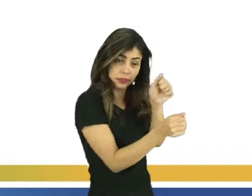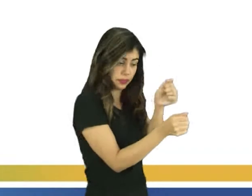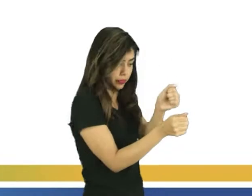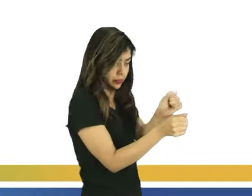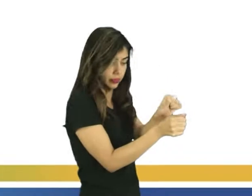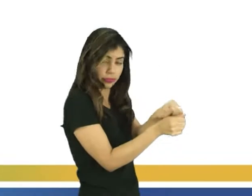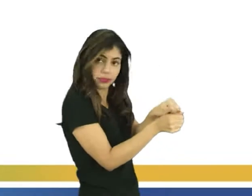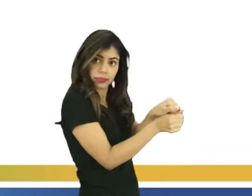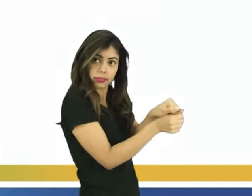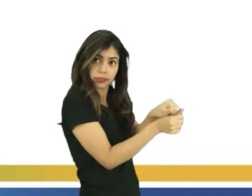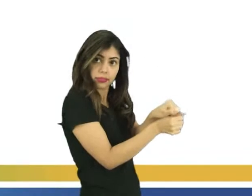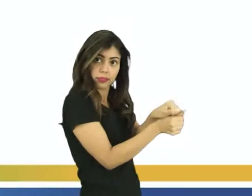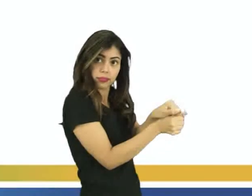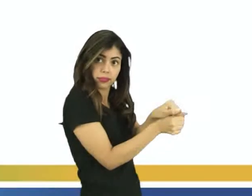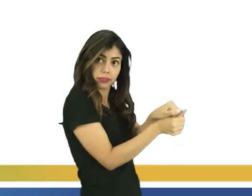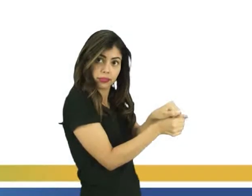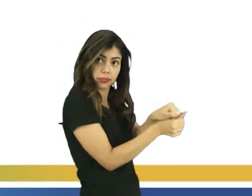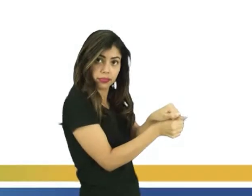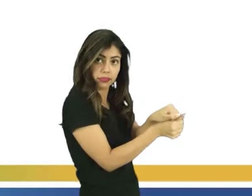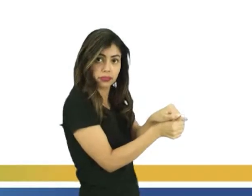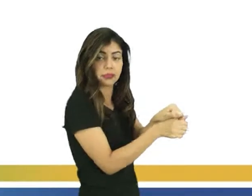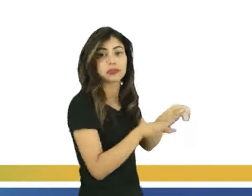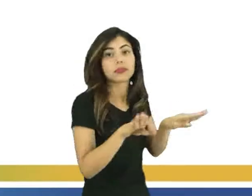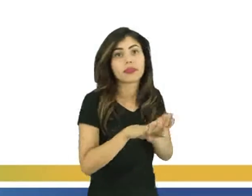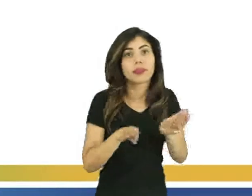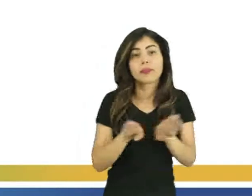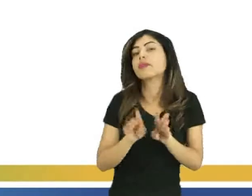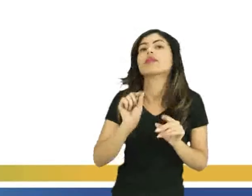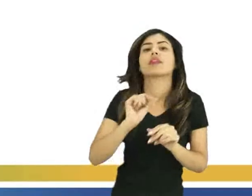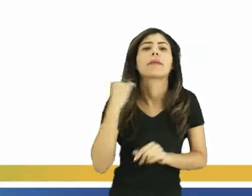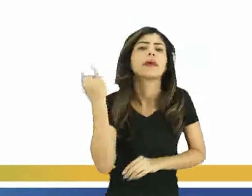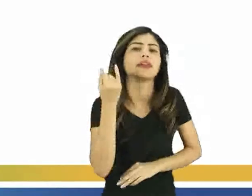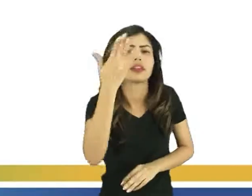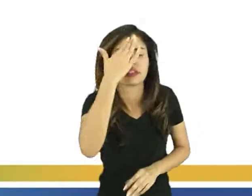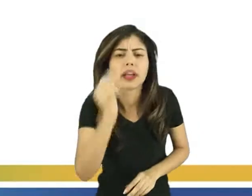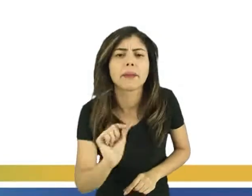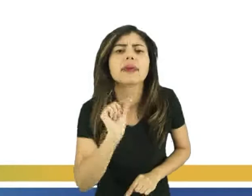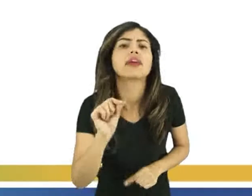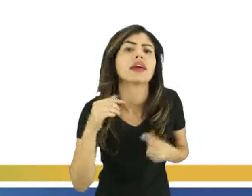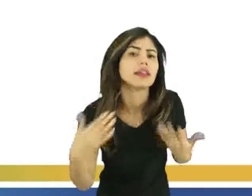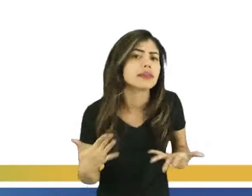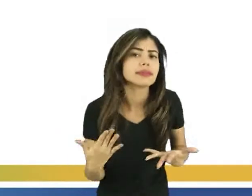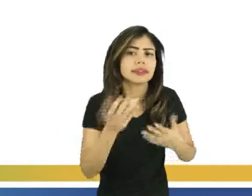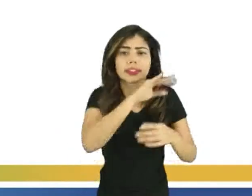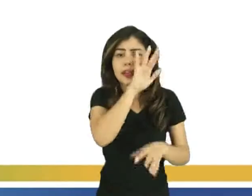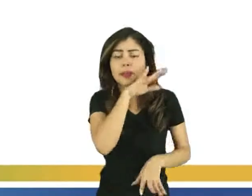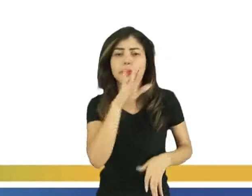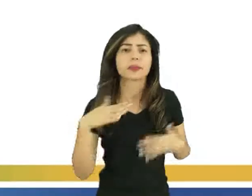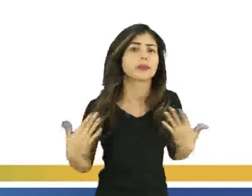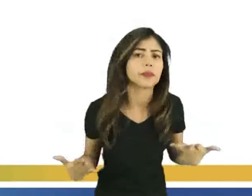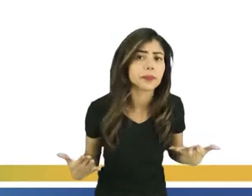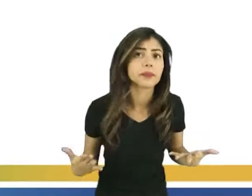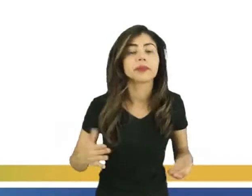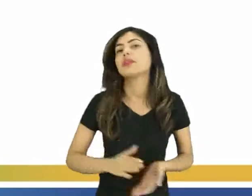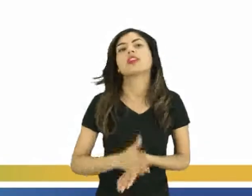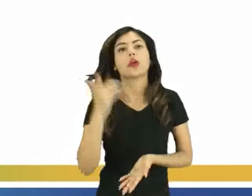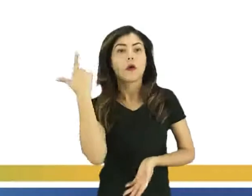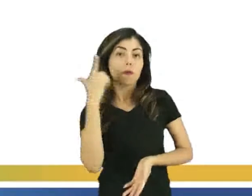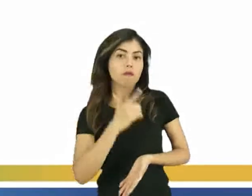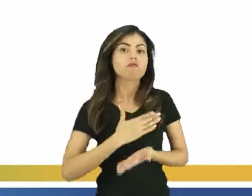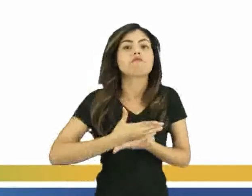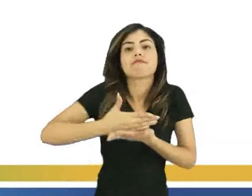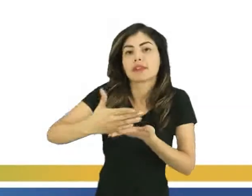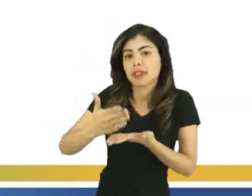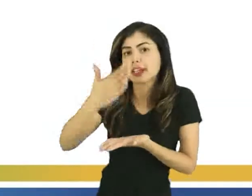sua casa, na sua rua. E o que é importante eu saber a respeito desses animais? Vamos começar entendendo aí